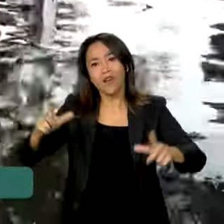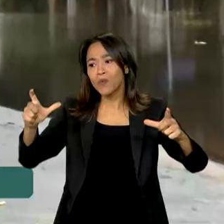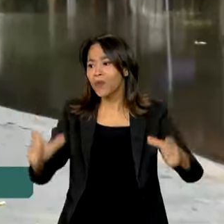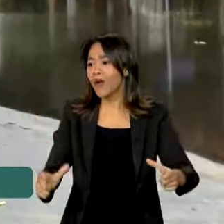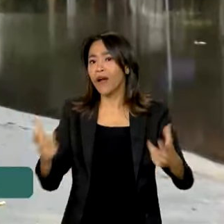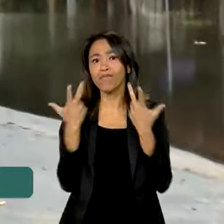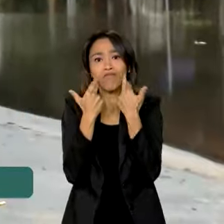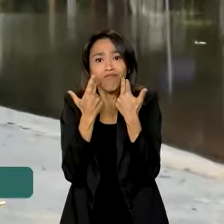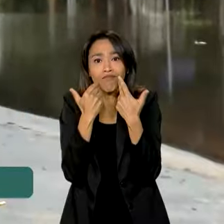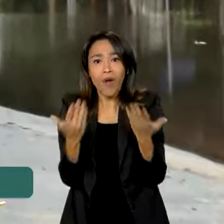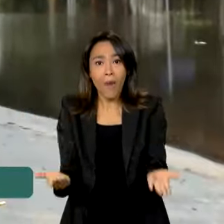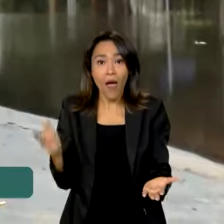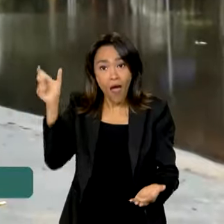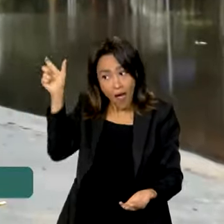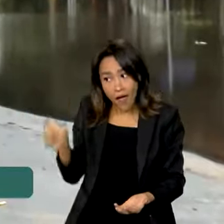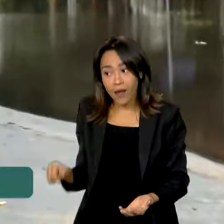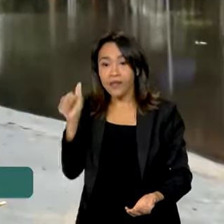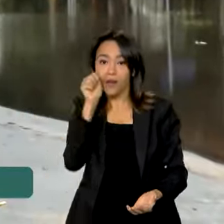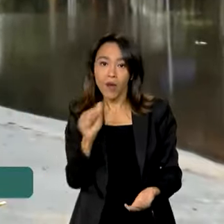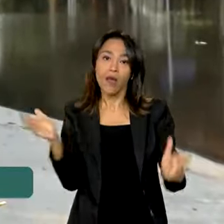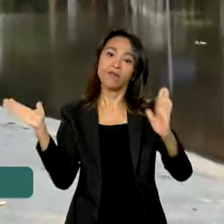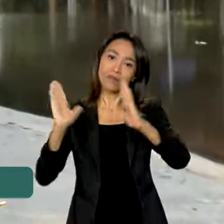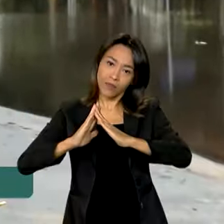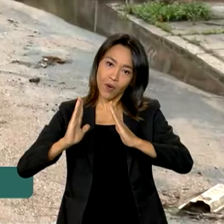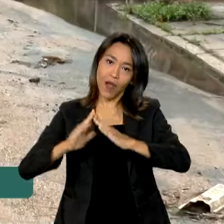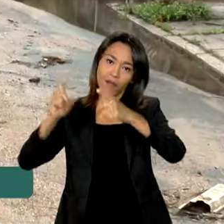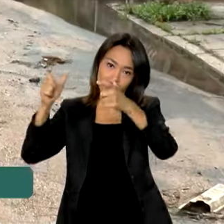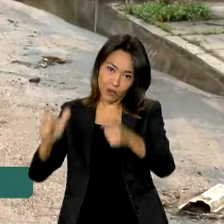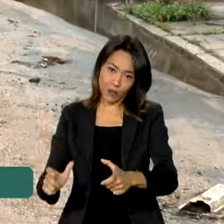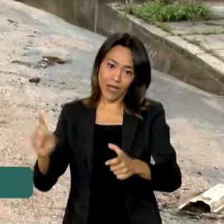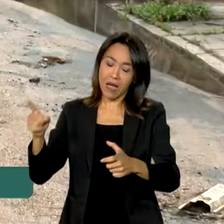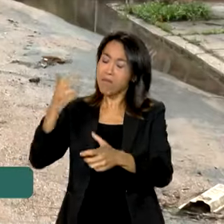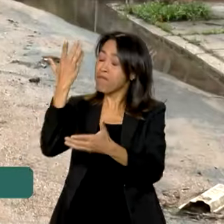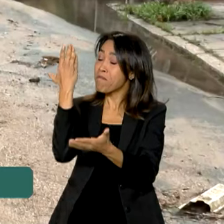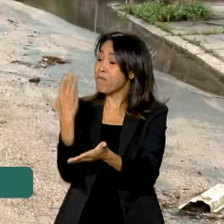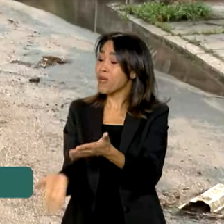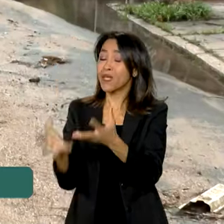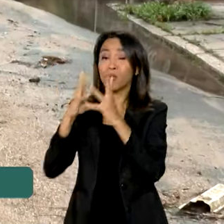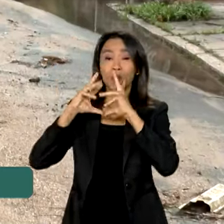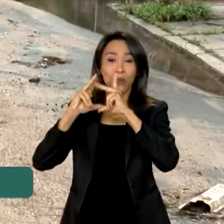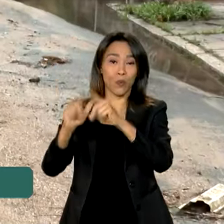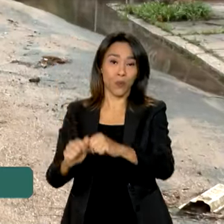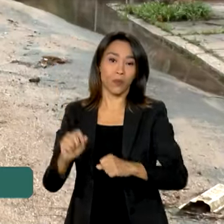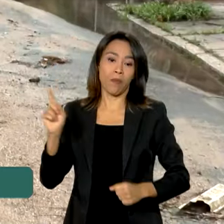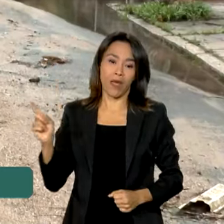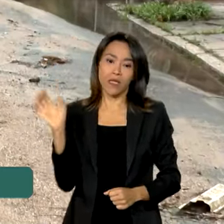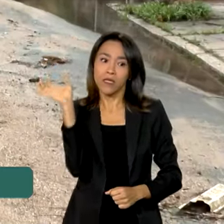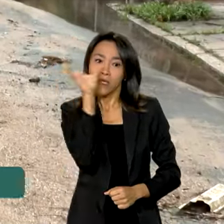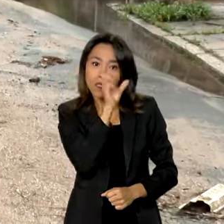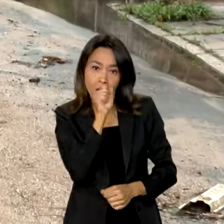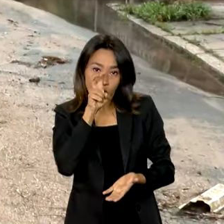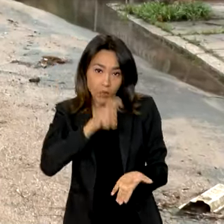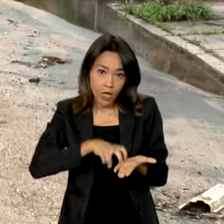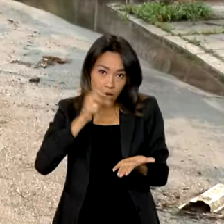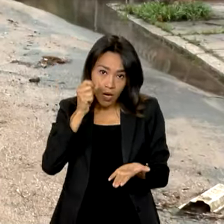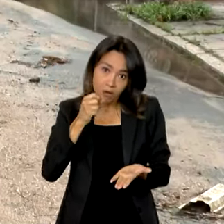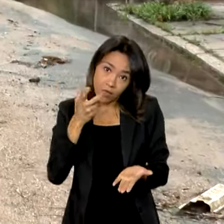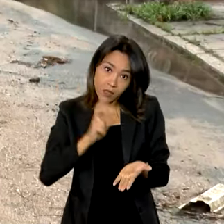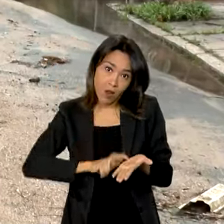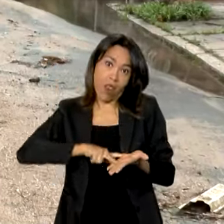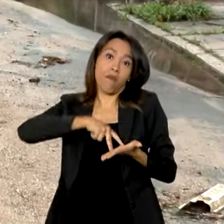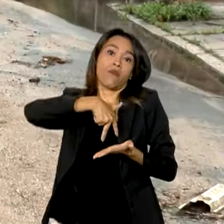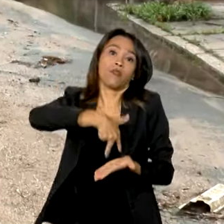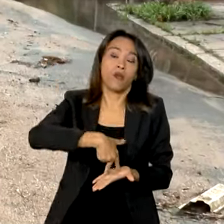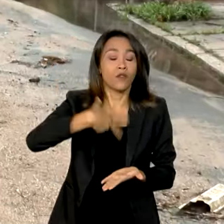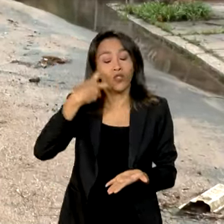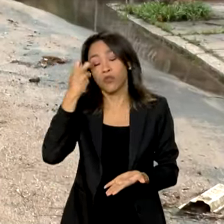comum. Valdinei é uma das moradoras do Sarandi que perdeu tudo. No sábado de manhã, quando eu acordei, quer dizer, levantei, né? Na